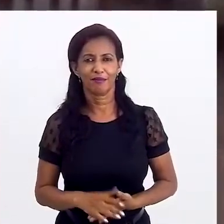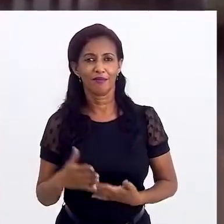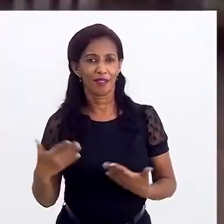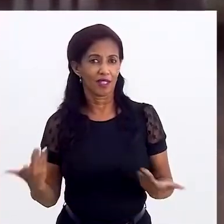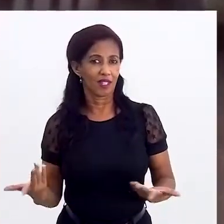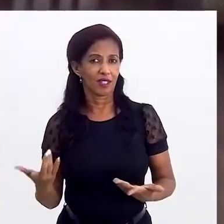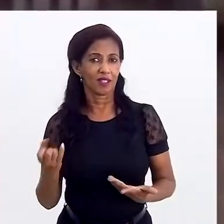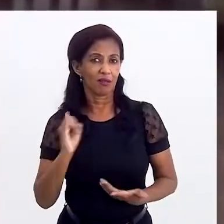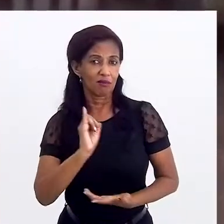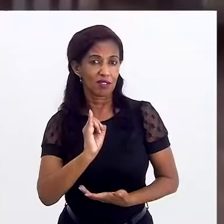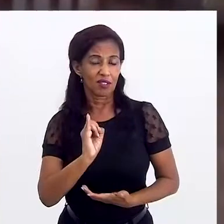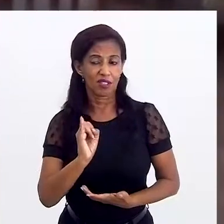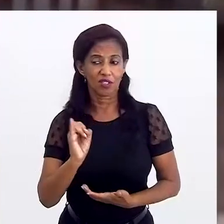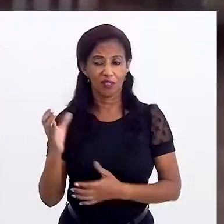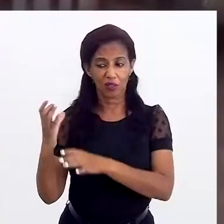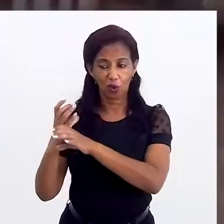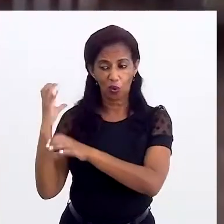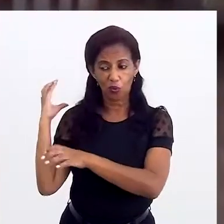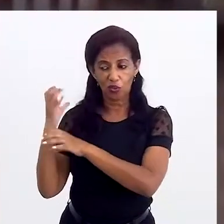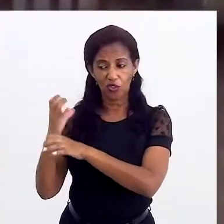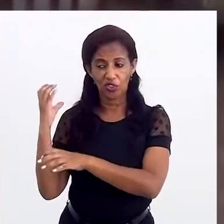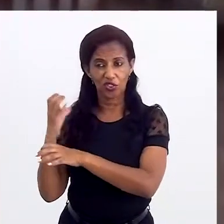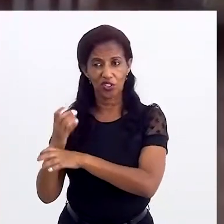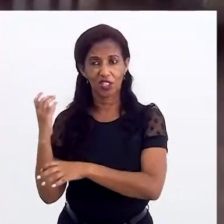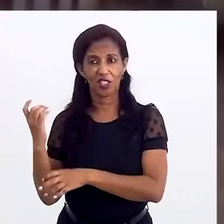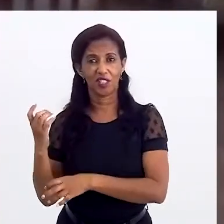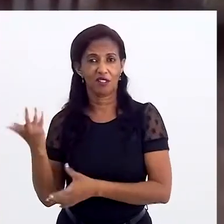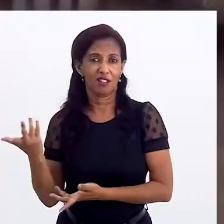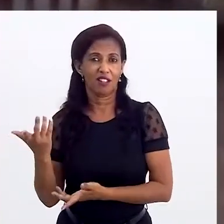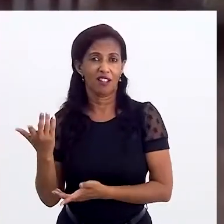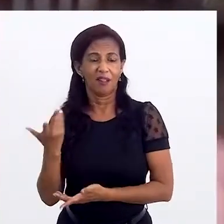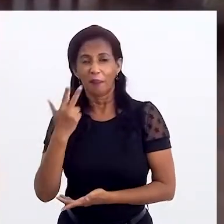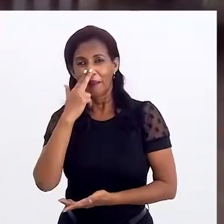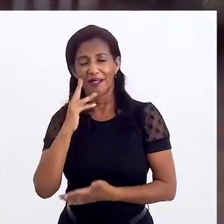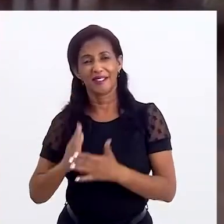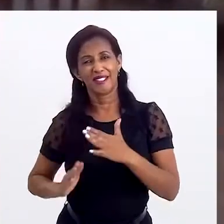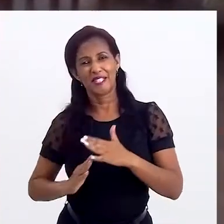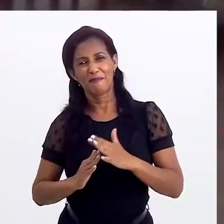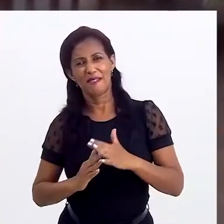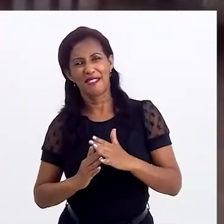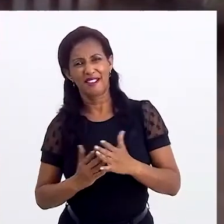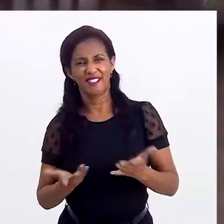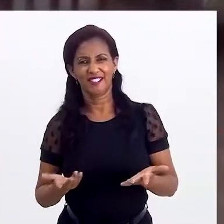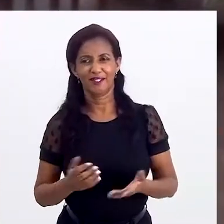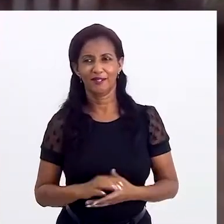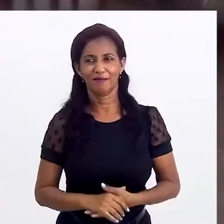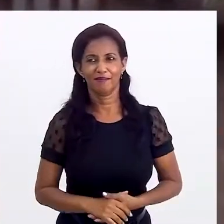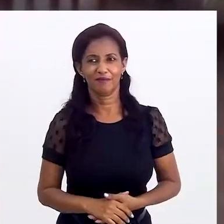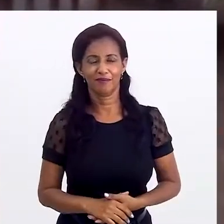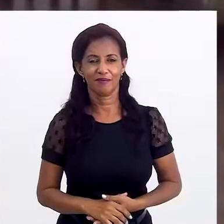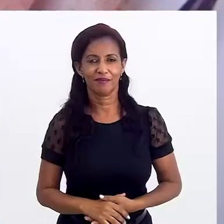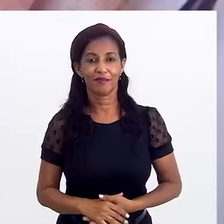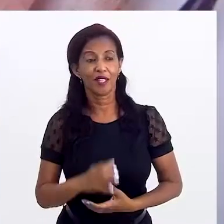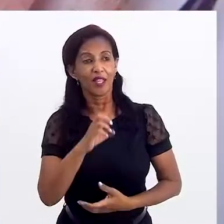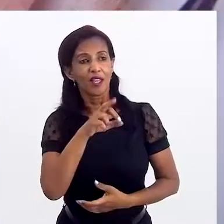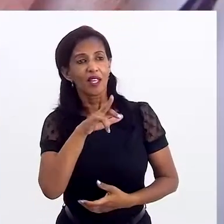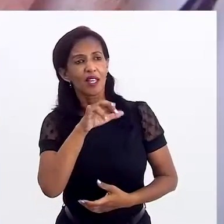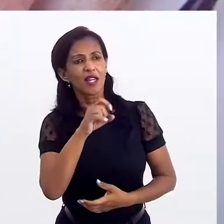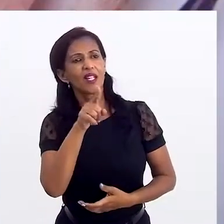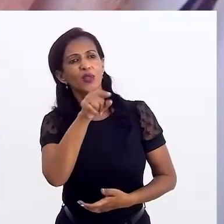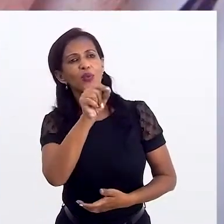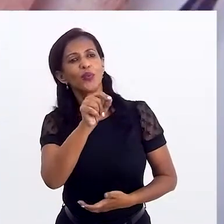emoções, né? Então, se eu tivesse ficado só um engenheiro, eu seria uma pessoa muito mais limitada do que eu sou hoje. Sem